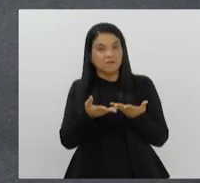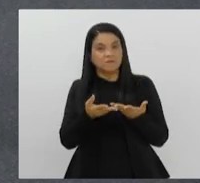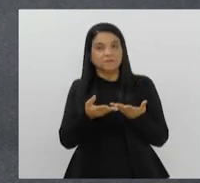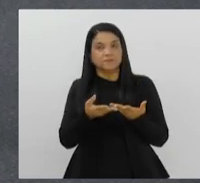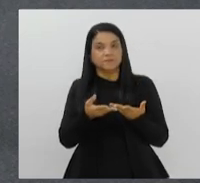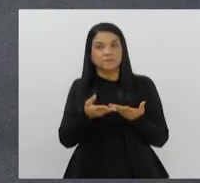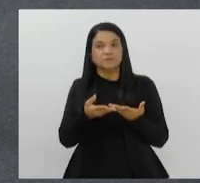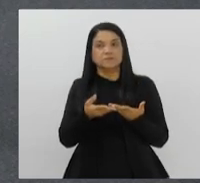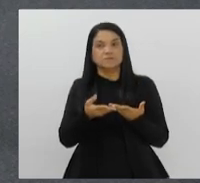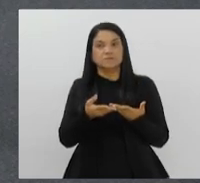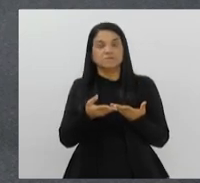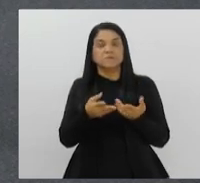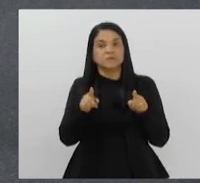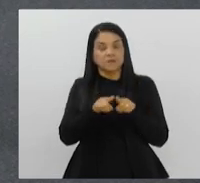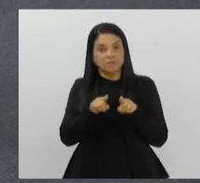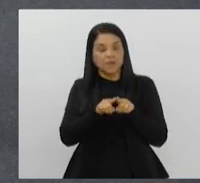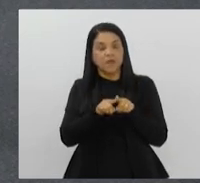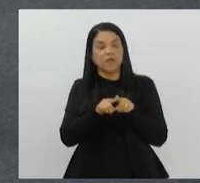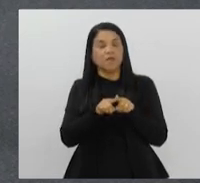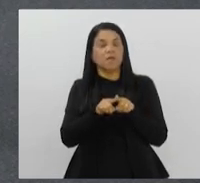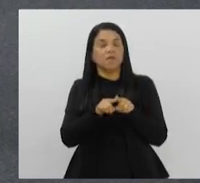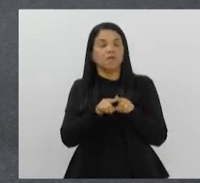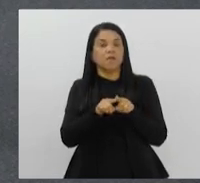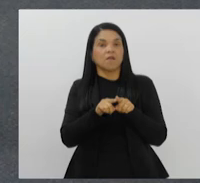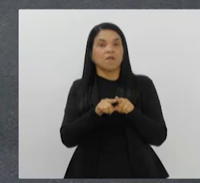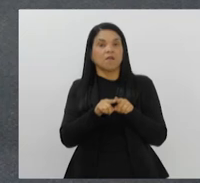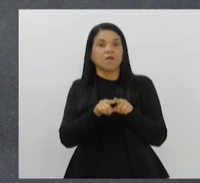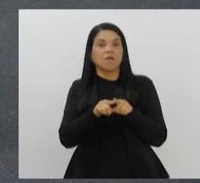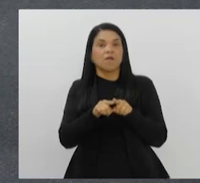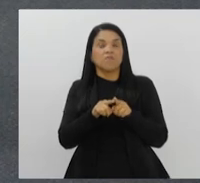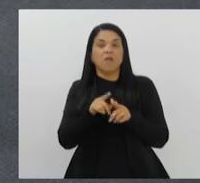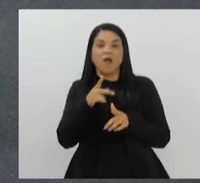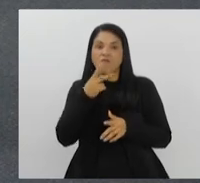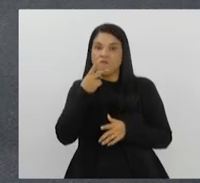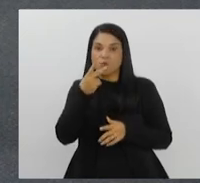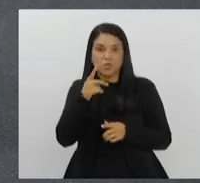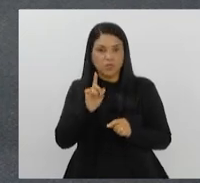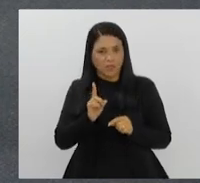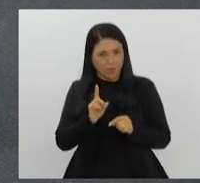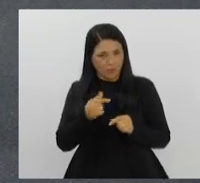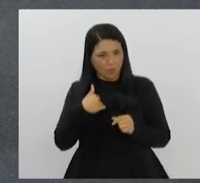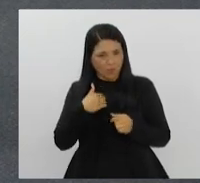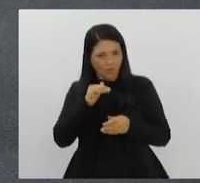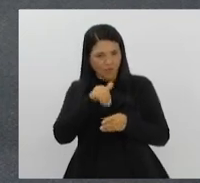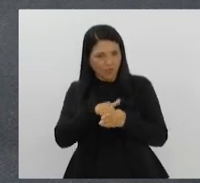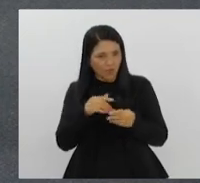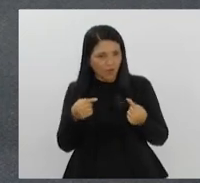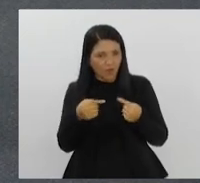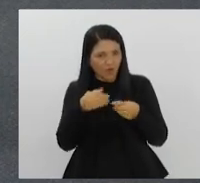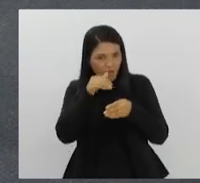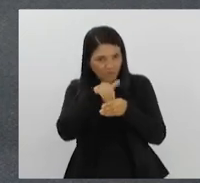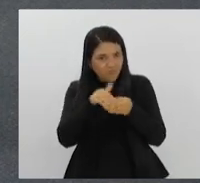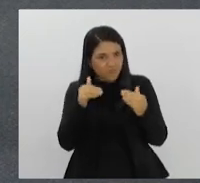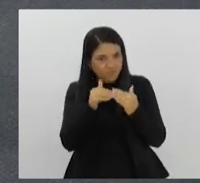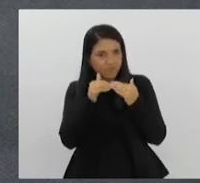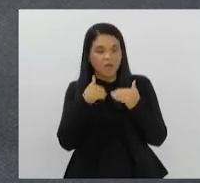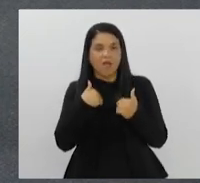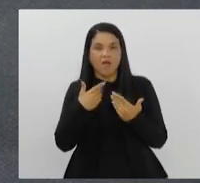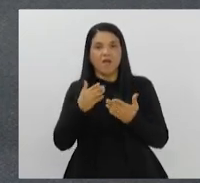ou se tinha me abstido, mas votei contrário e no microfone foi dito que não, então faço questão só de que conste em ata. Aqui no Parlamento a gente